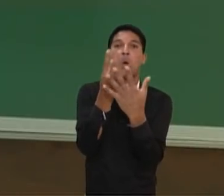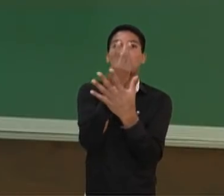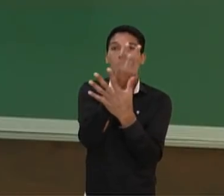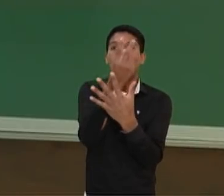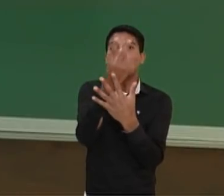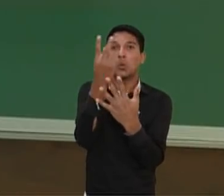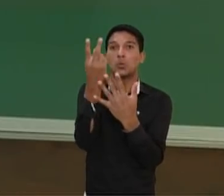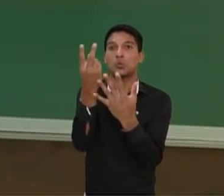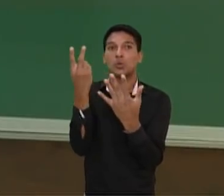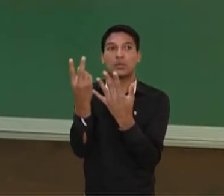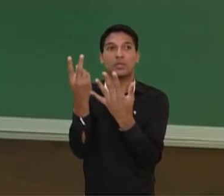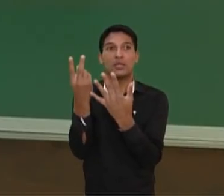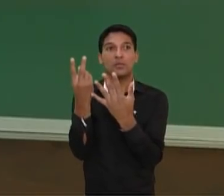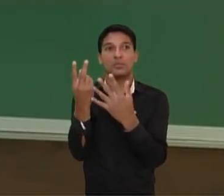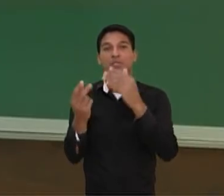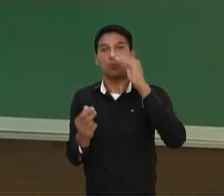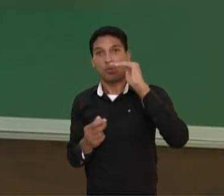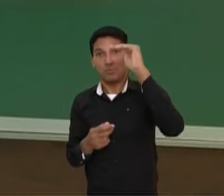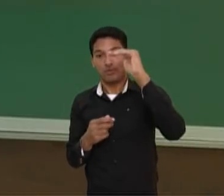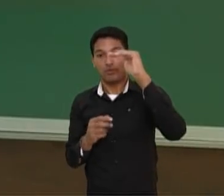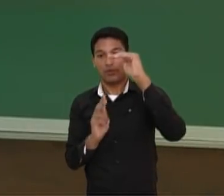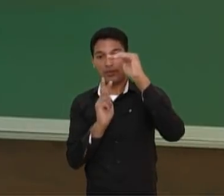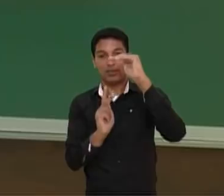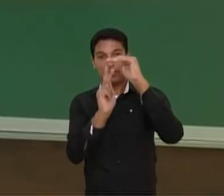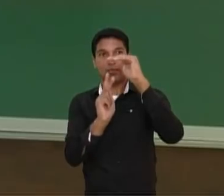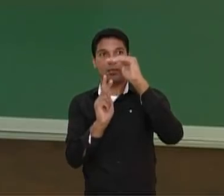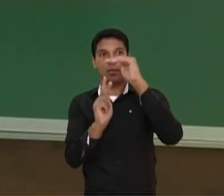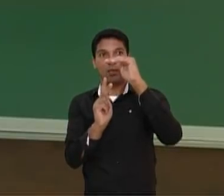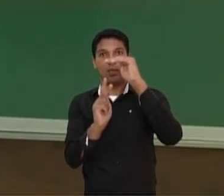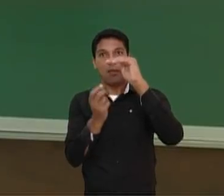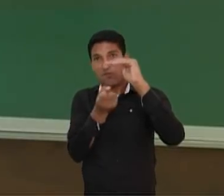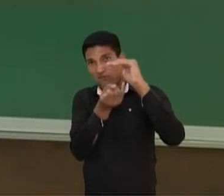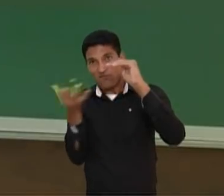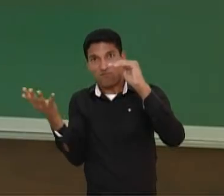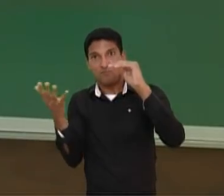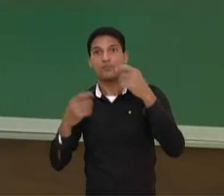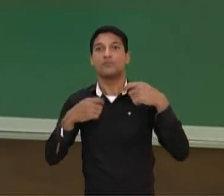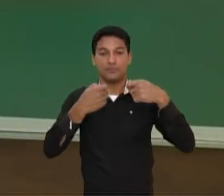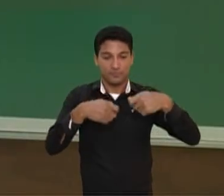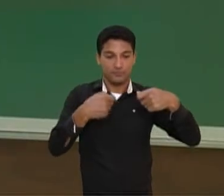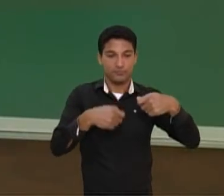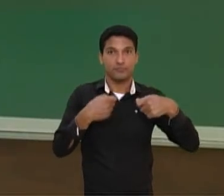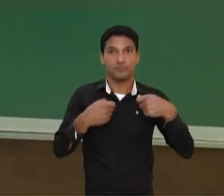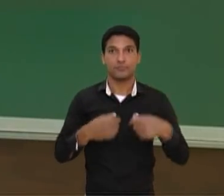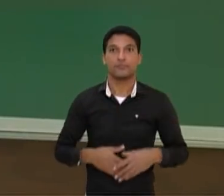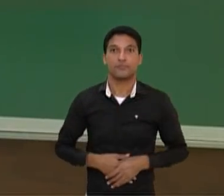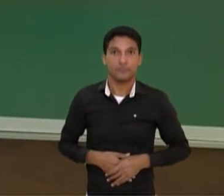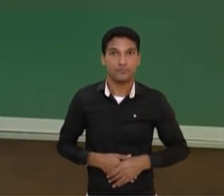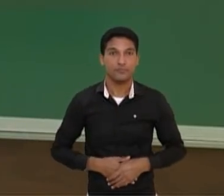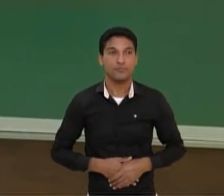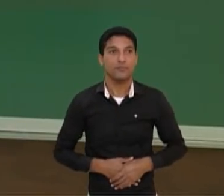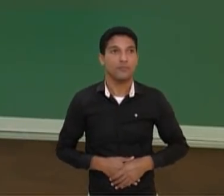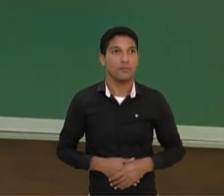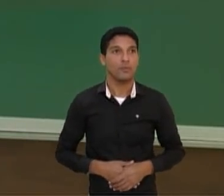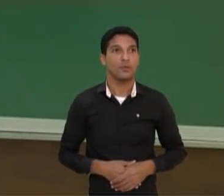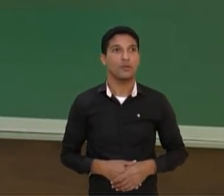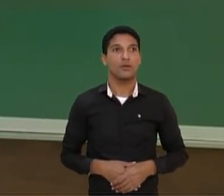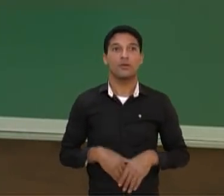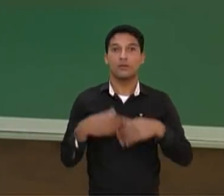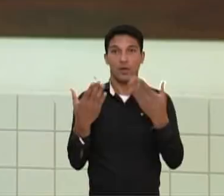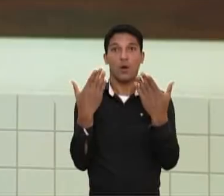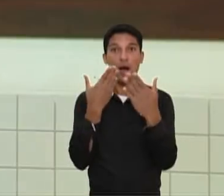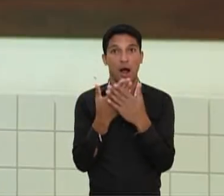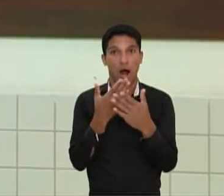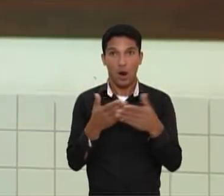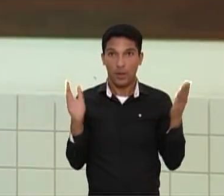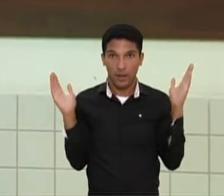4 aqui, 5 aqui e vou dividindo por 4 fatorial, 5 fatorial e assim por diante, tá? Muito bem. Na aula de hoje